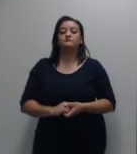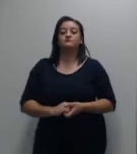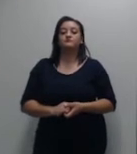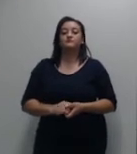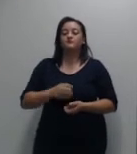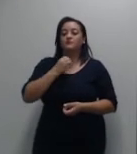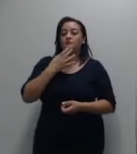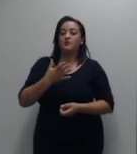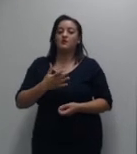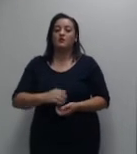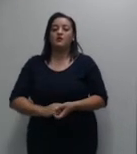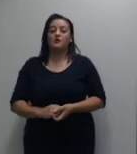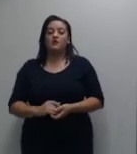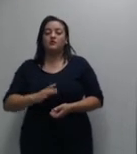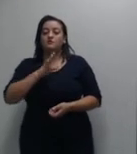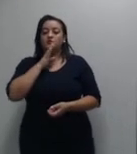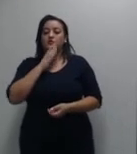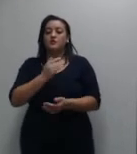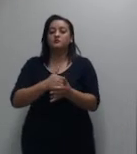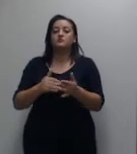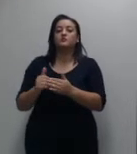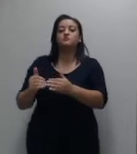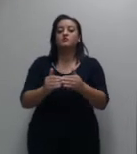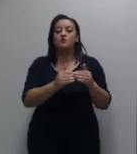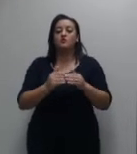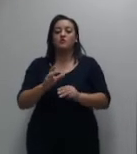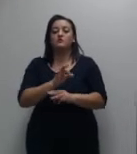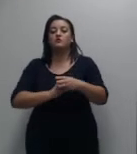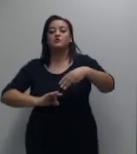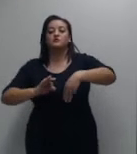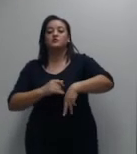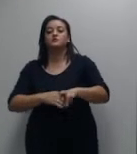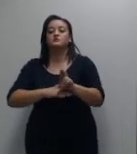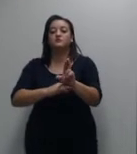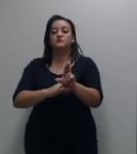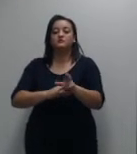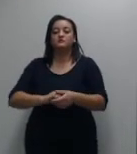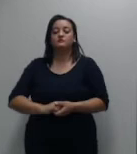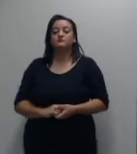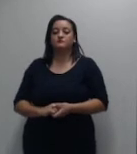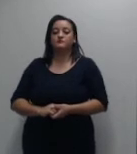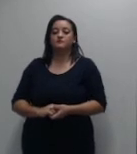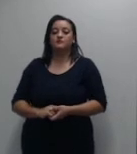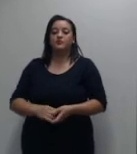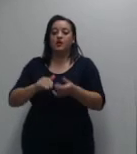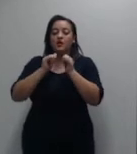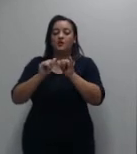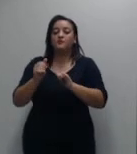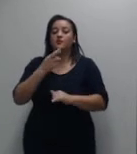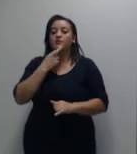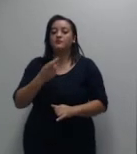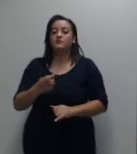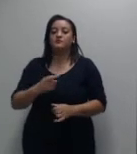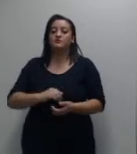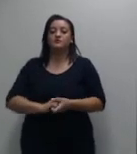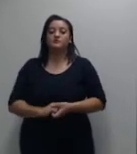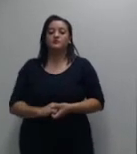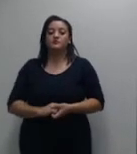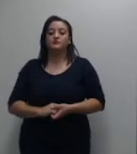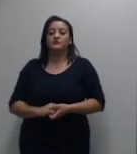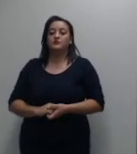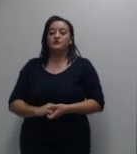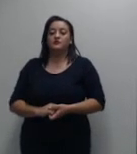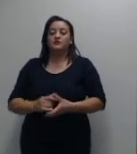ao silêncio todos concordam com a relatora é programa resultado a